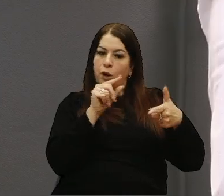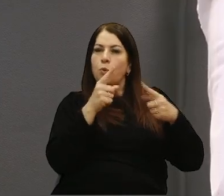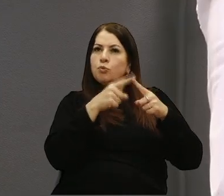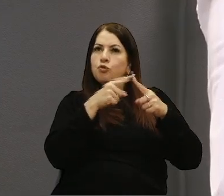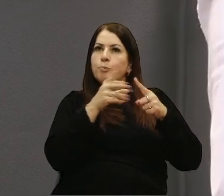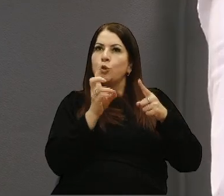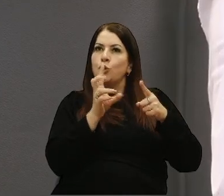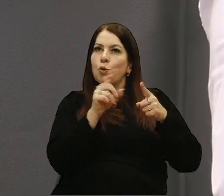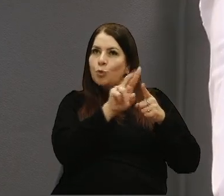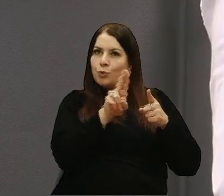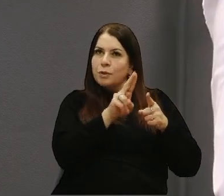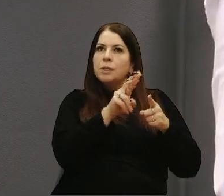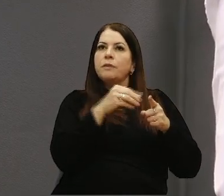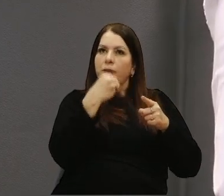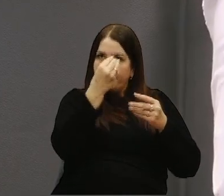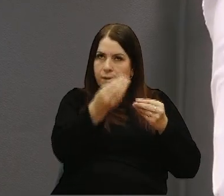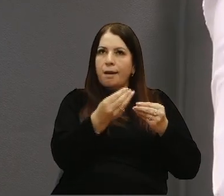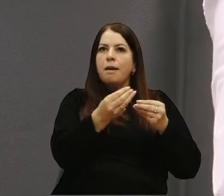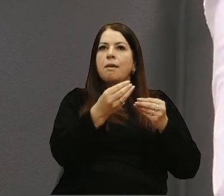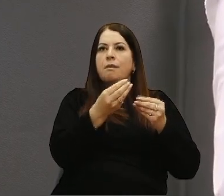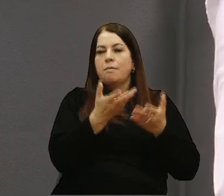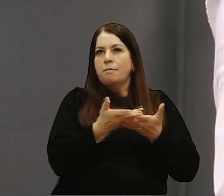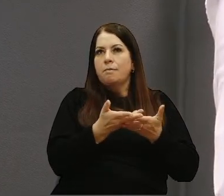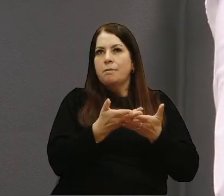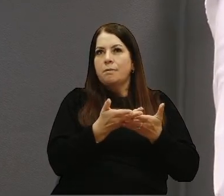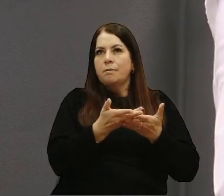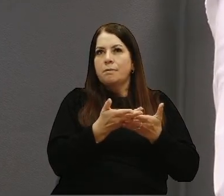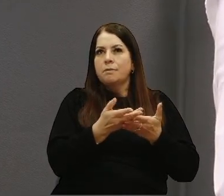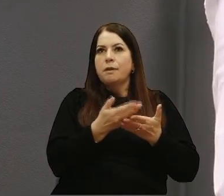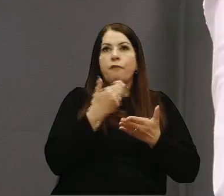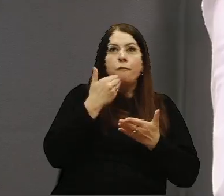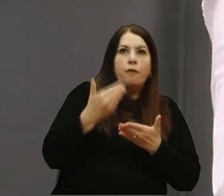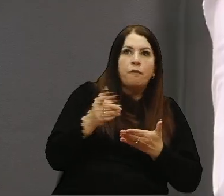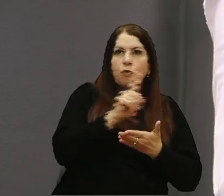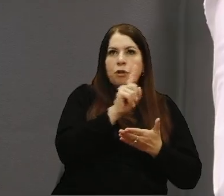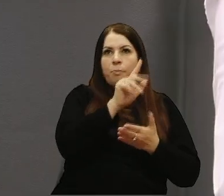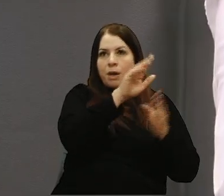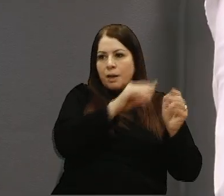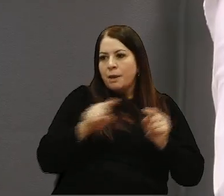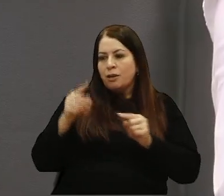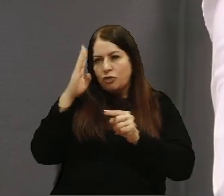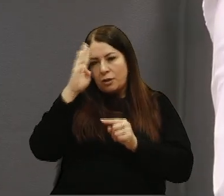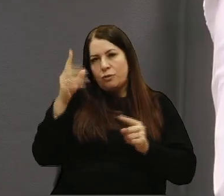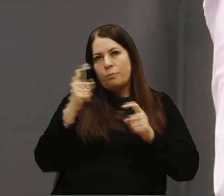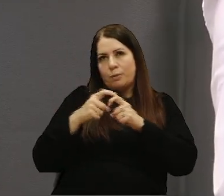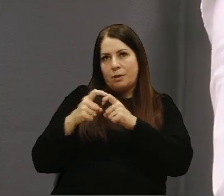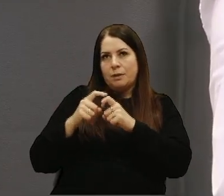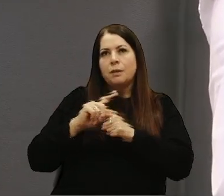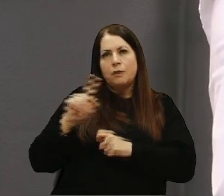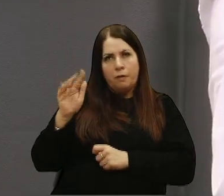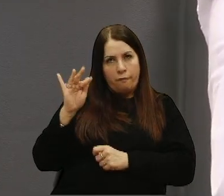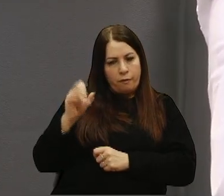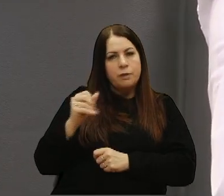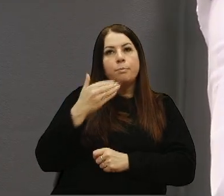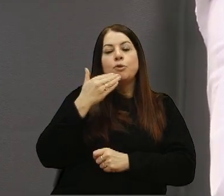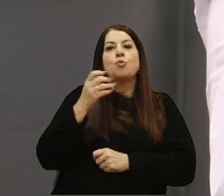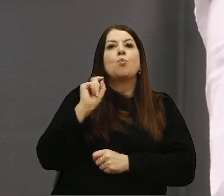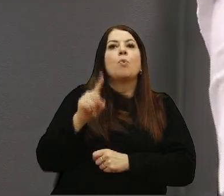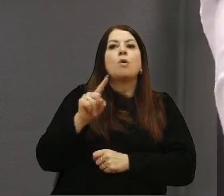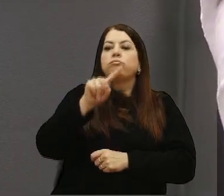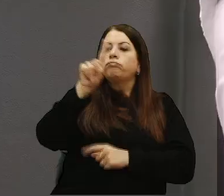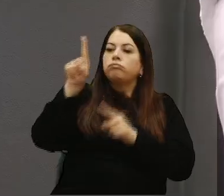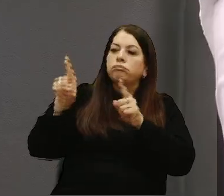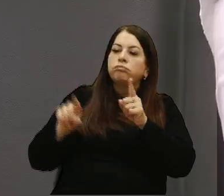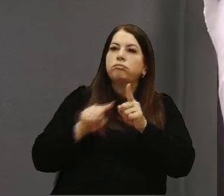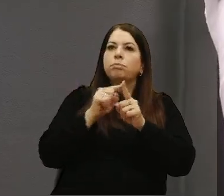de droga que ela utiliza e vai dar ali se é favorável ou não à internação compulsória. Fui até a FAS, já pedi qual que é o ciclo que eles têm